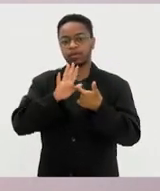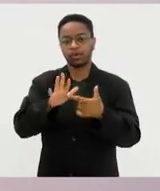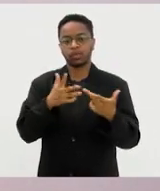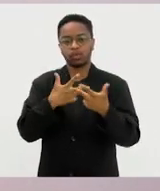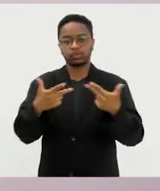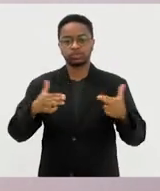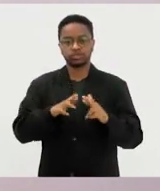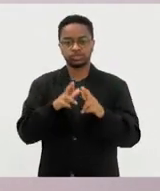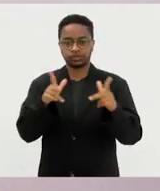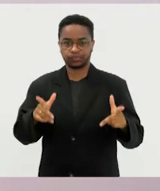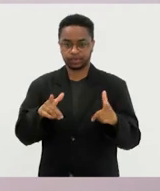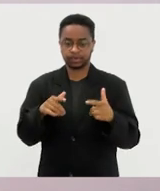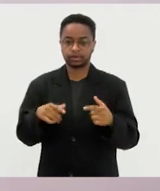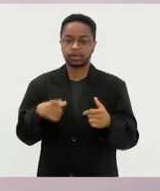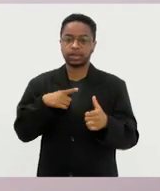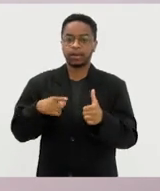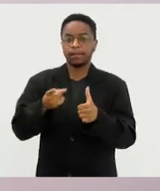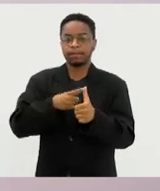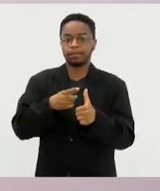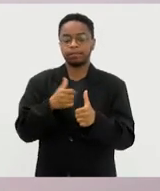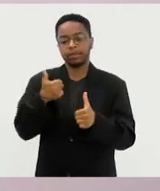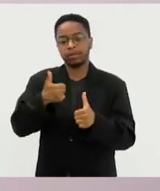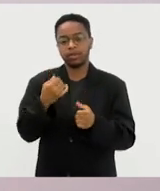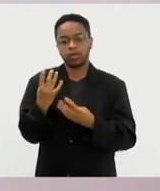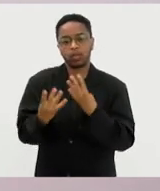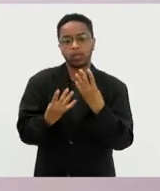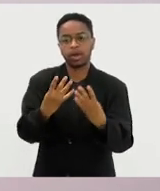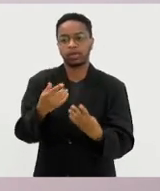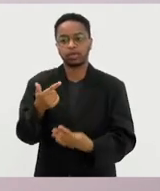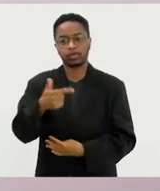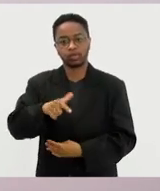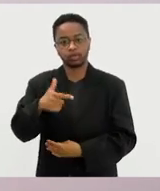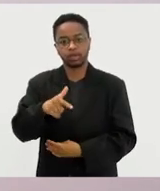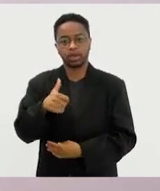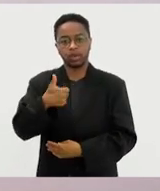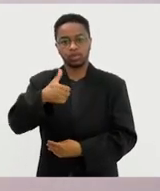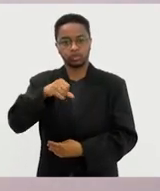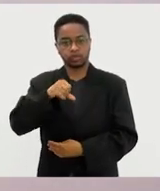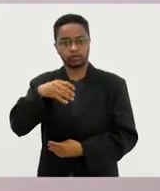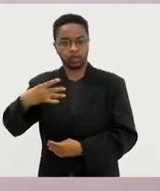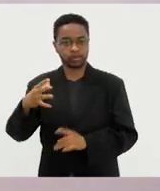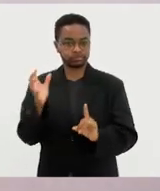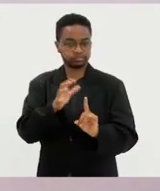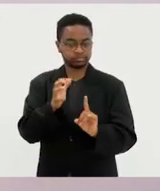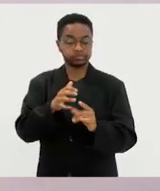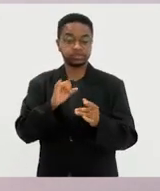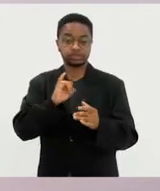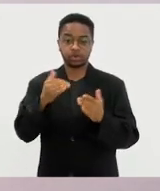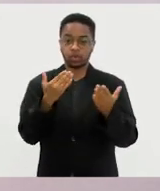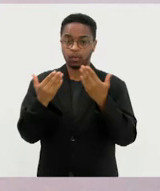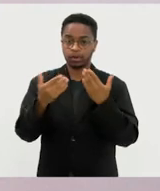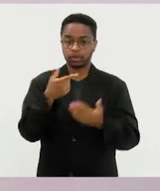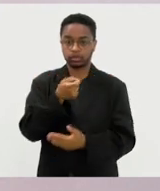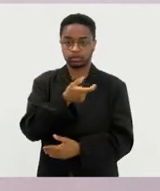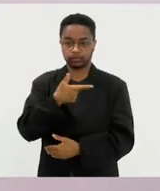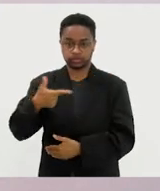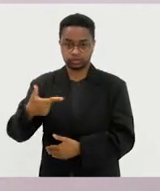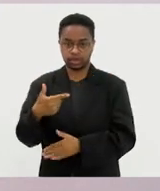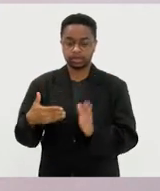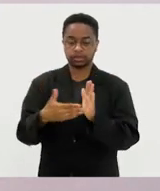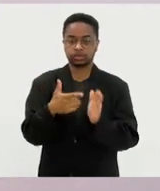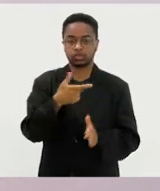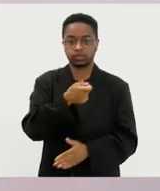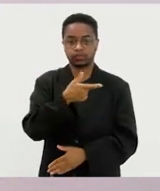Porque no primeiro quadrimestre você não tinha a incidência da 194, aí você compara em 22, né? E compara com 23,